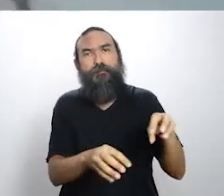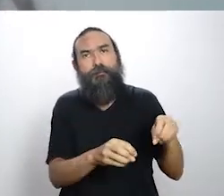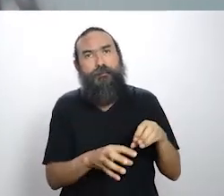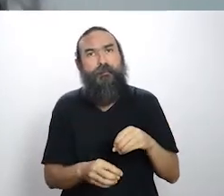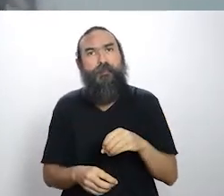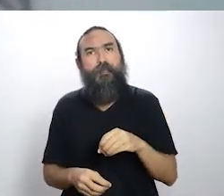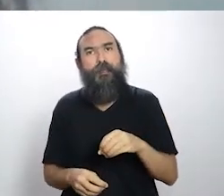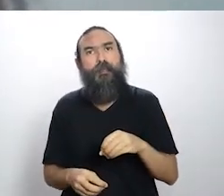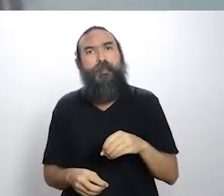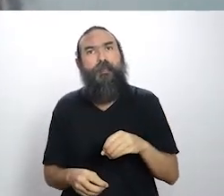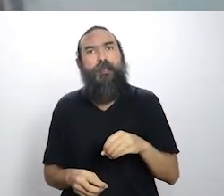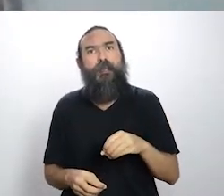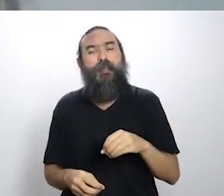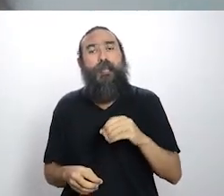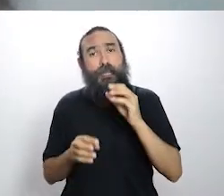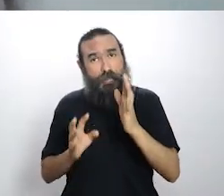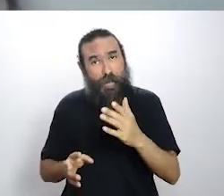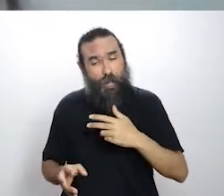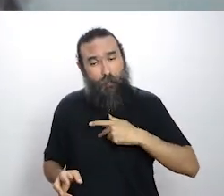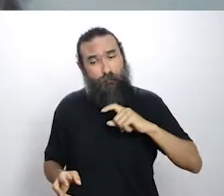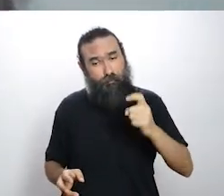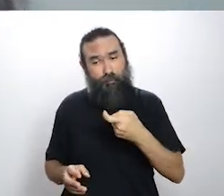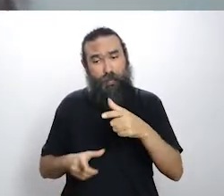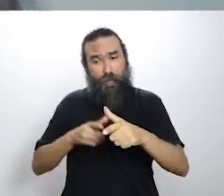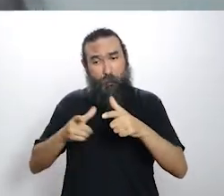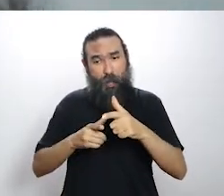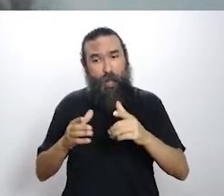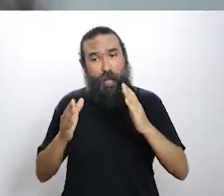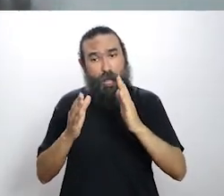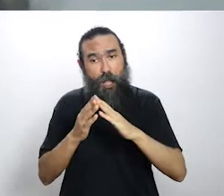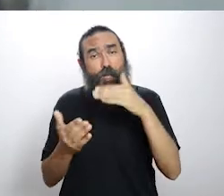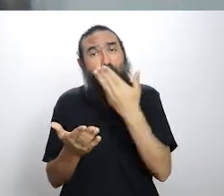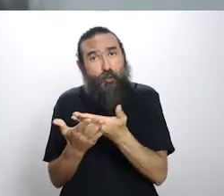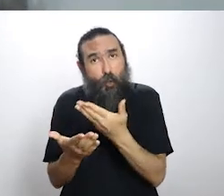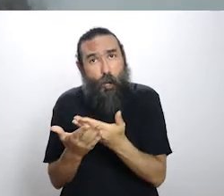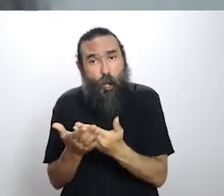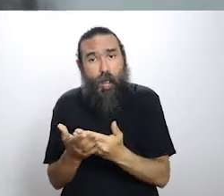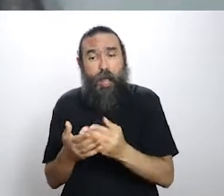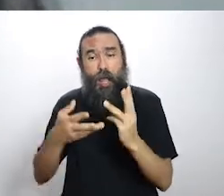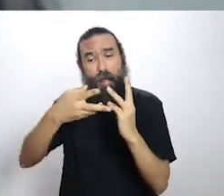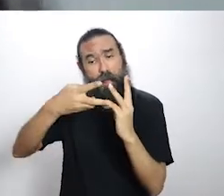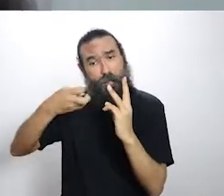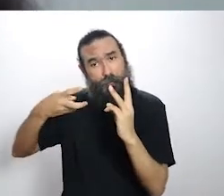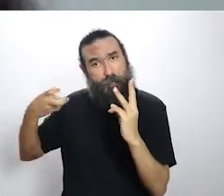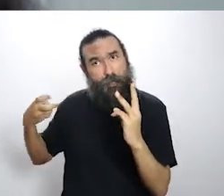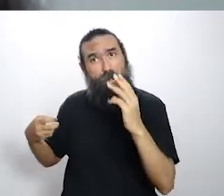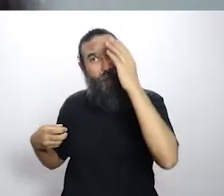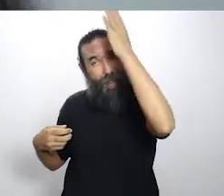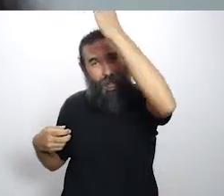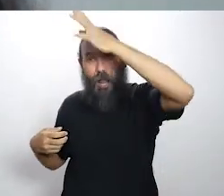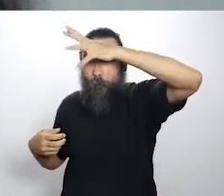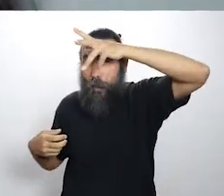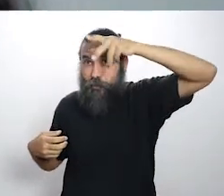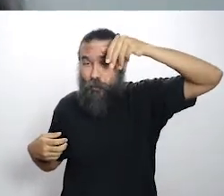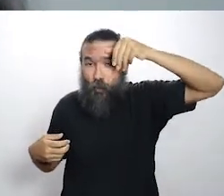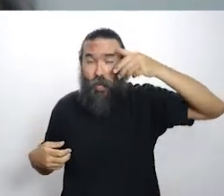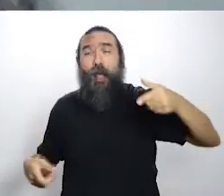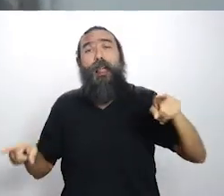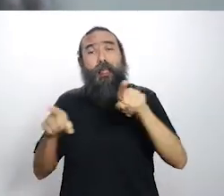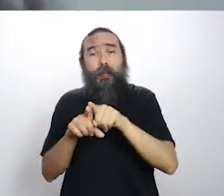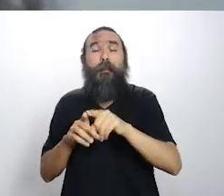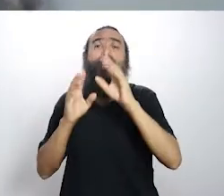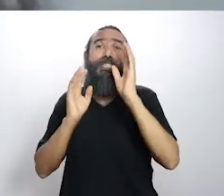desde trabalhando diretamente numa escola indígena lá no Alto Rio Negro, como também como servidora